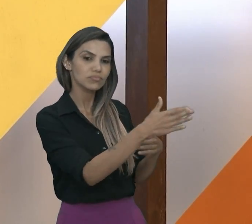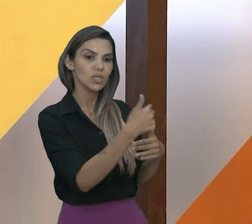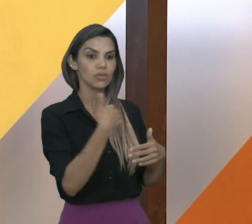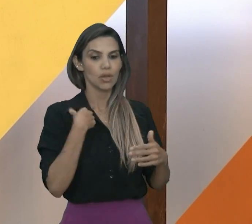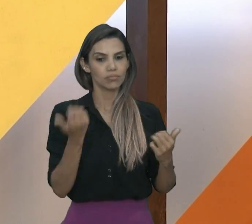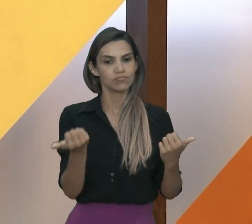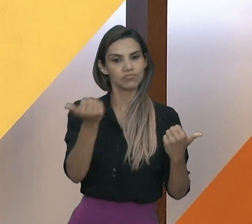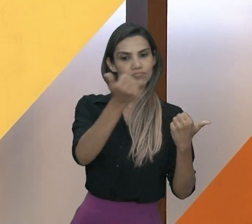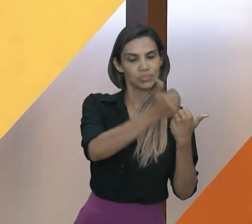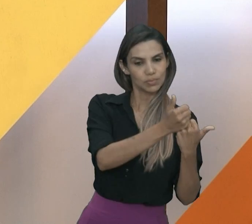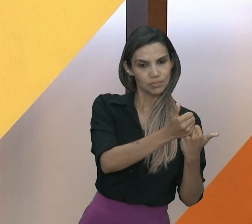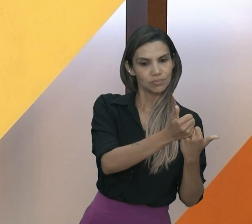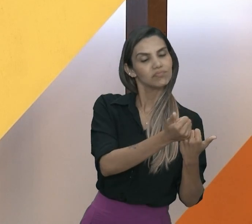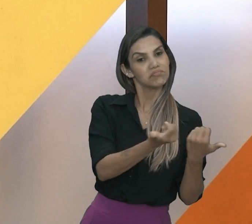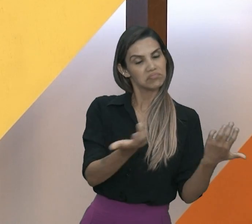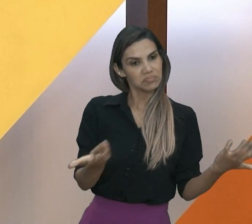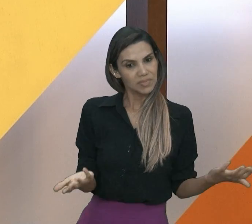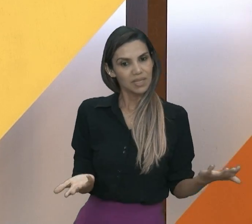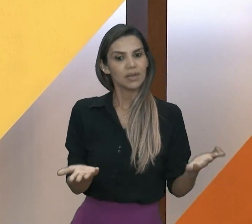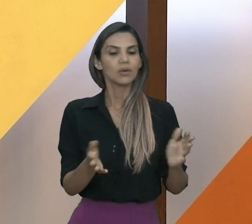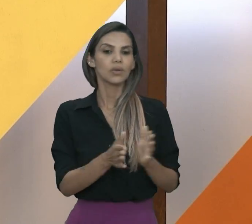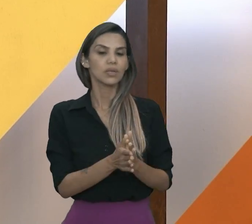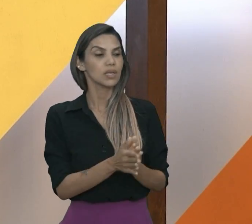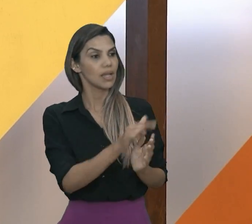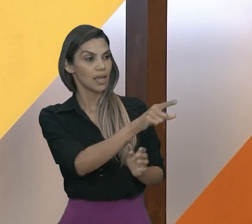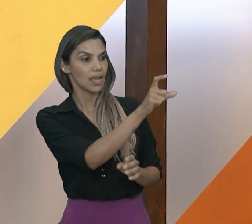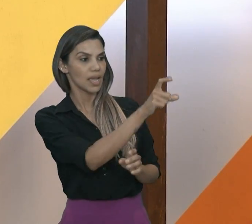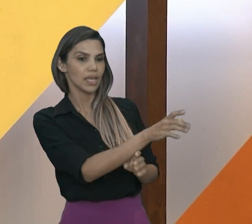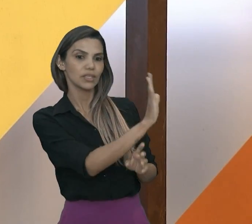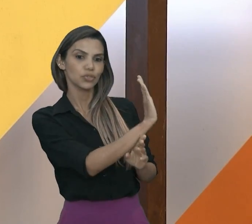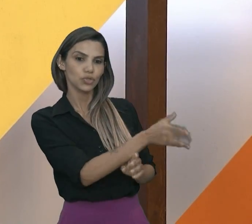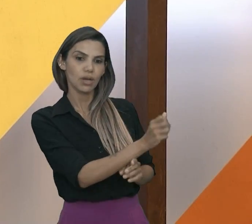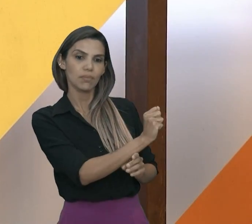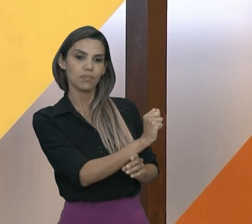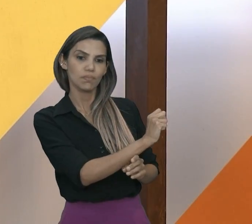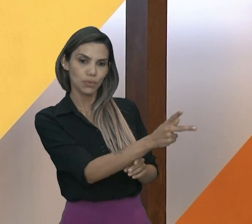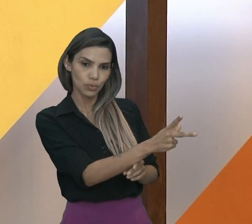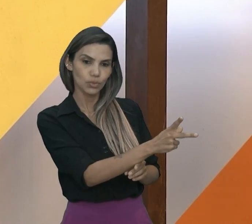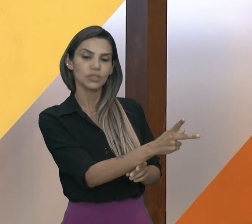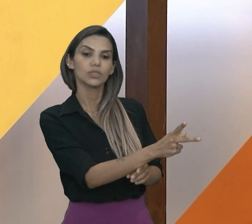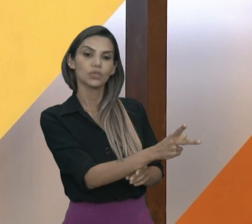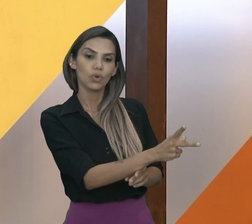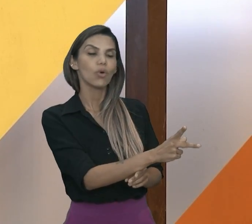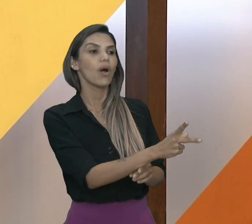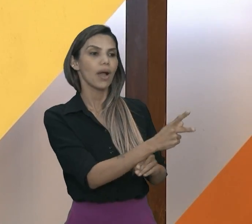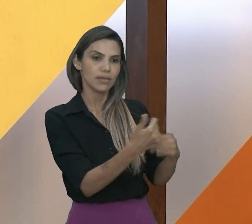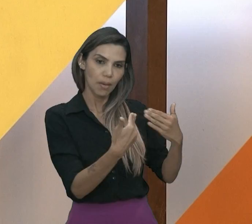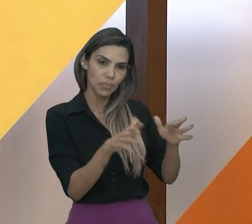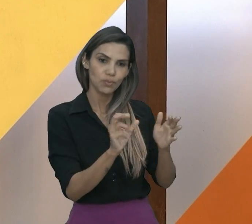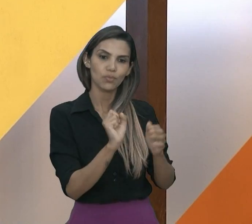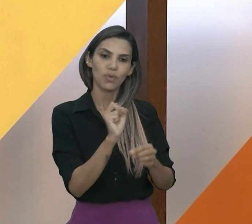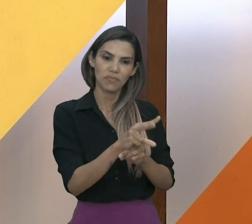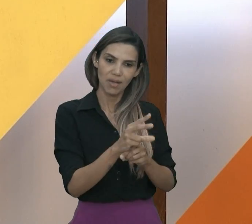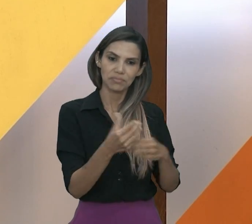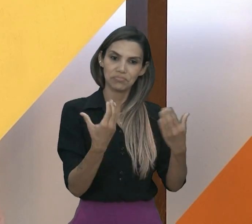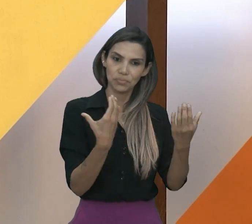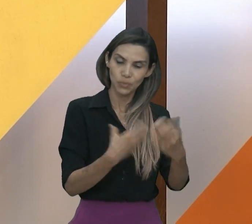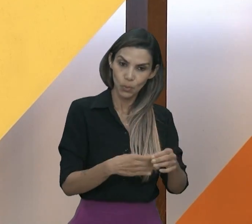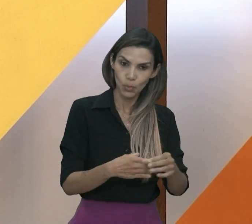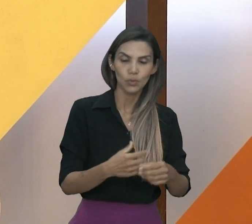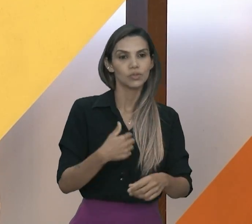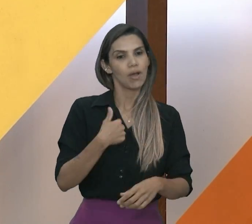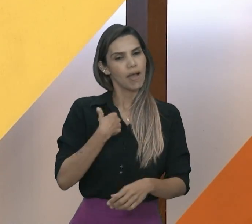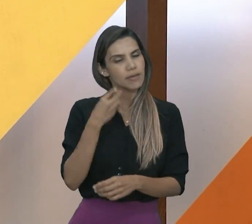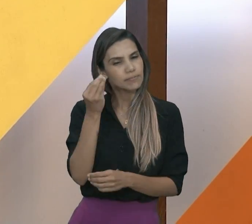uma curiosidade, né? Ele, ao aposentar-se, o concurso aconteceu e eu